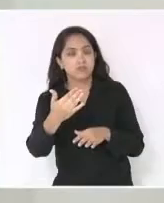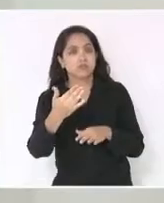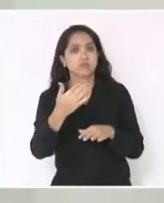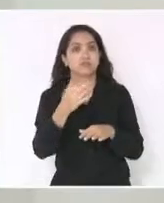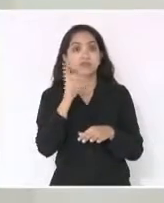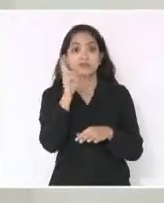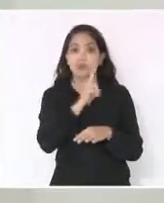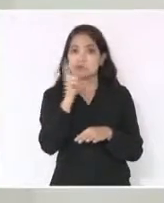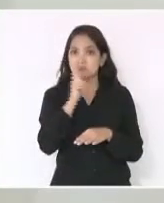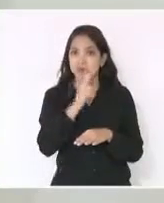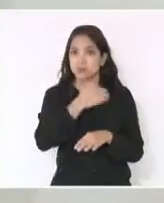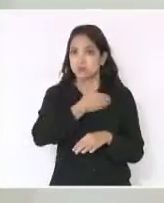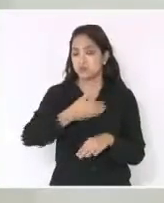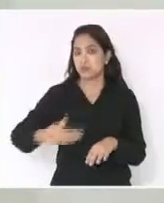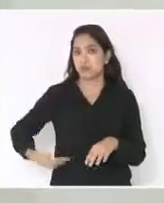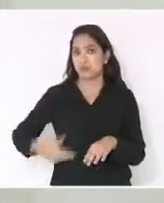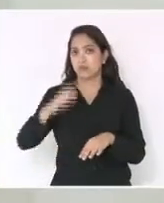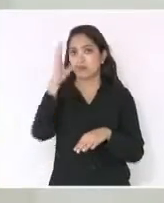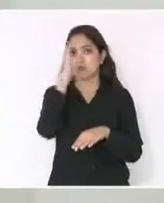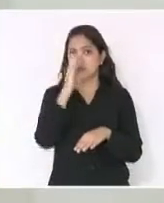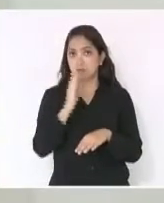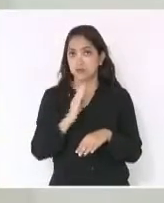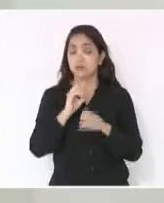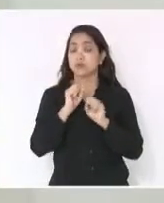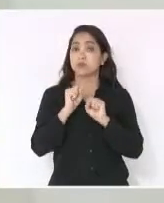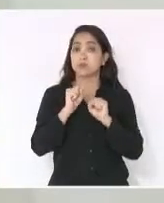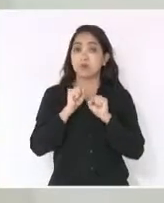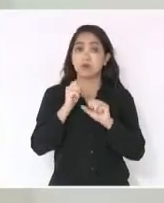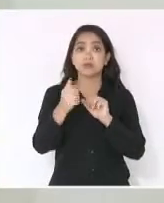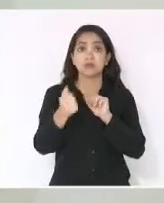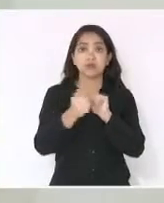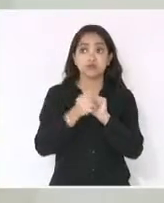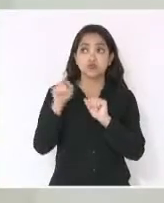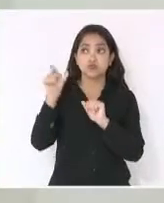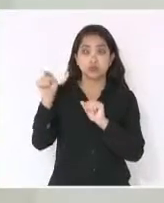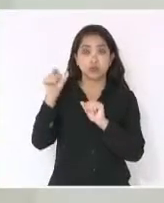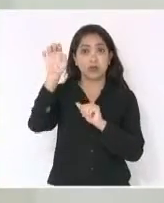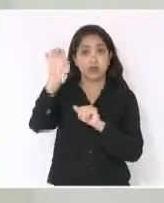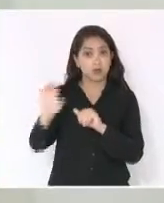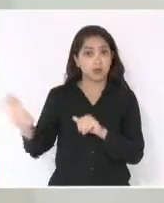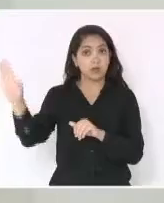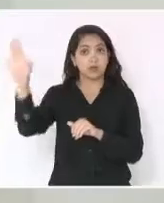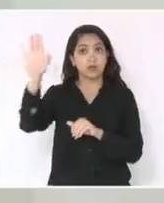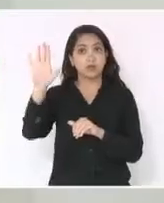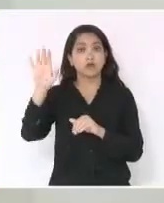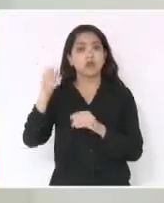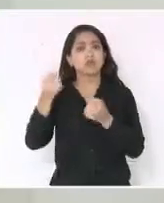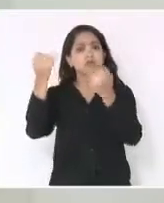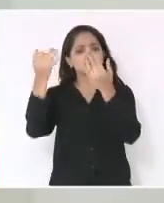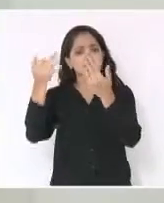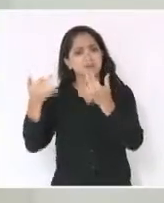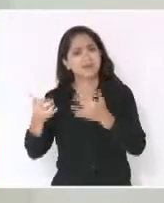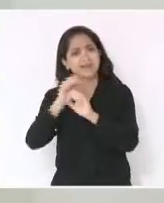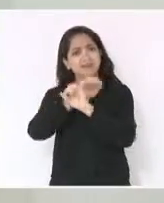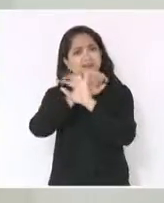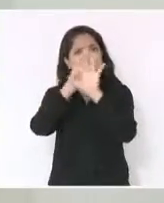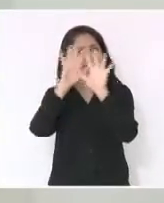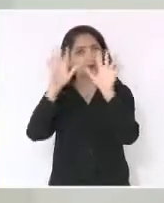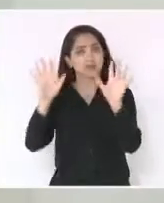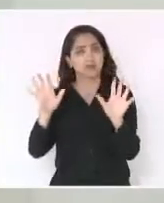brasileiro para que possa junto à união européia é esclarecer as questões e